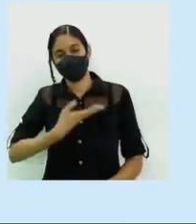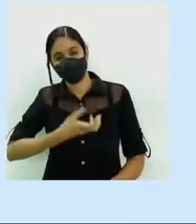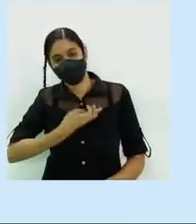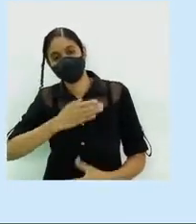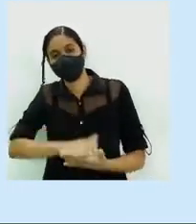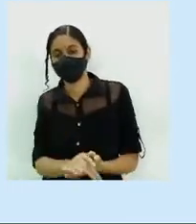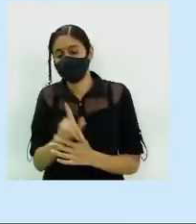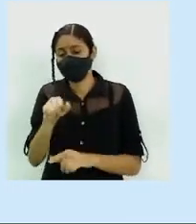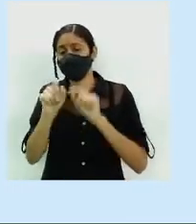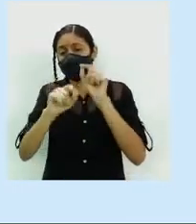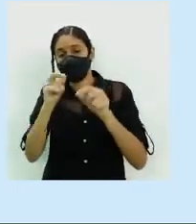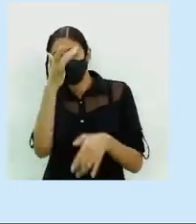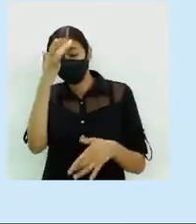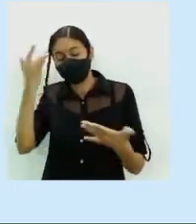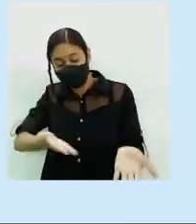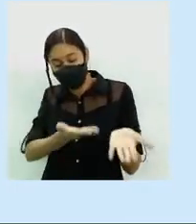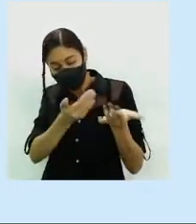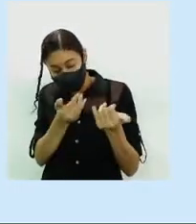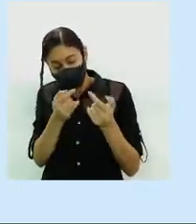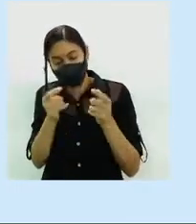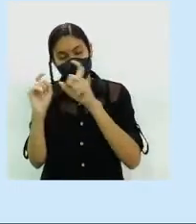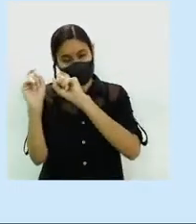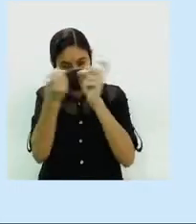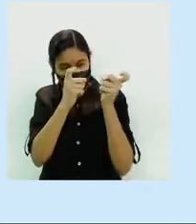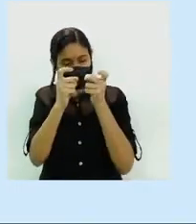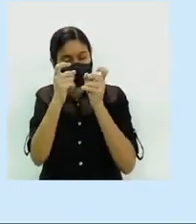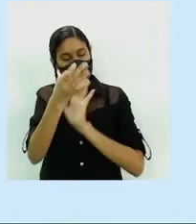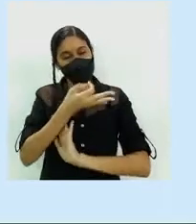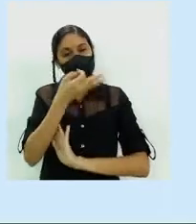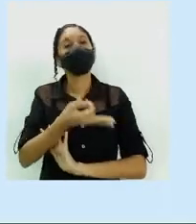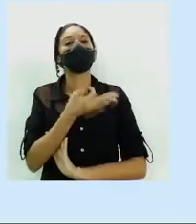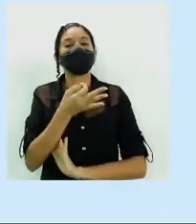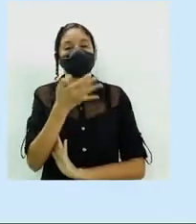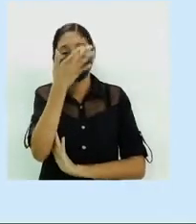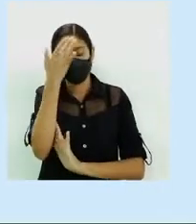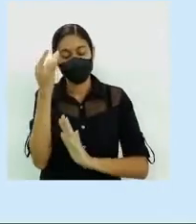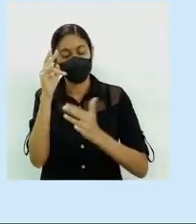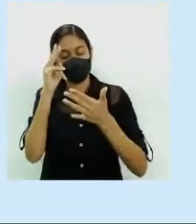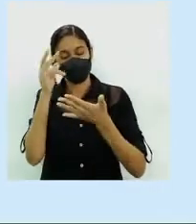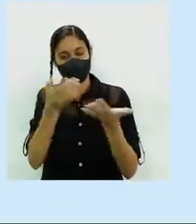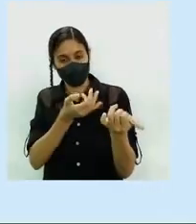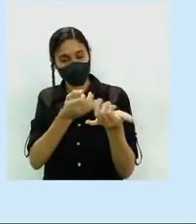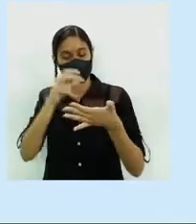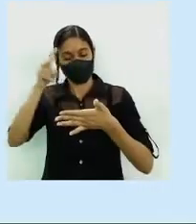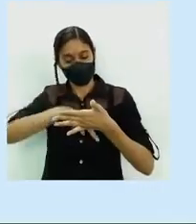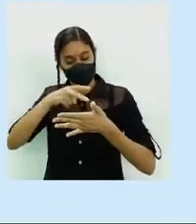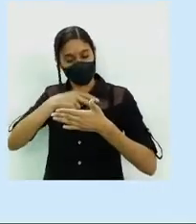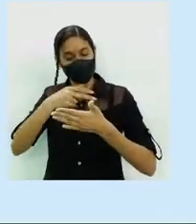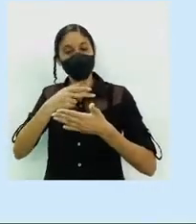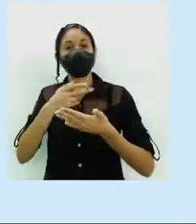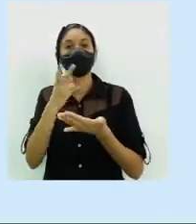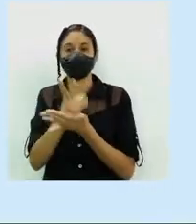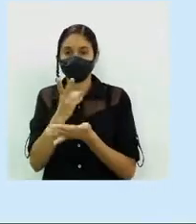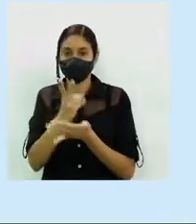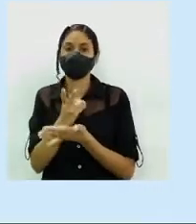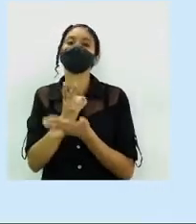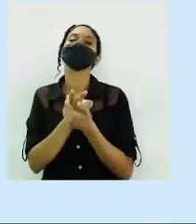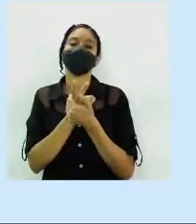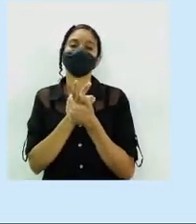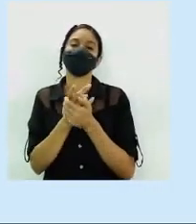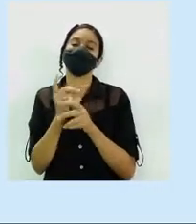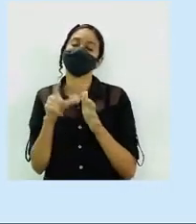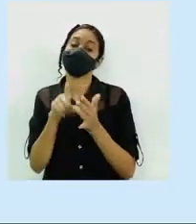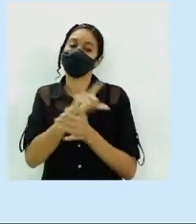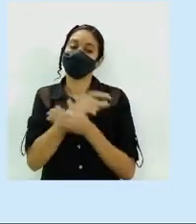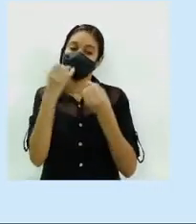são jovens, jovens críticos e mais, jovens leitores ativos. Mas antes da gente se debruçar um pouco